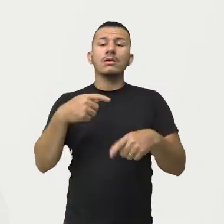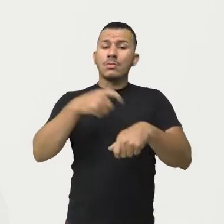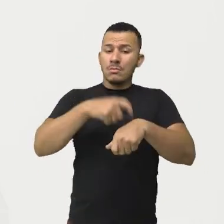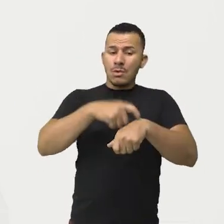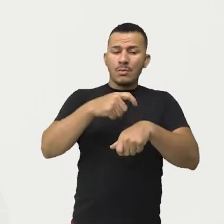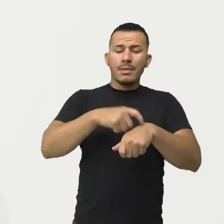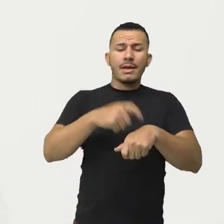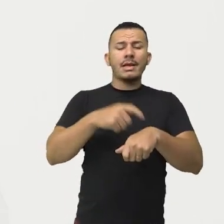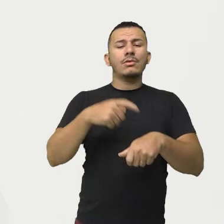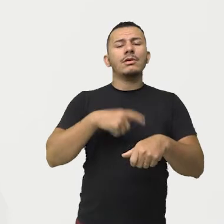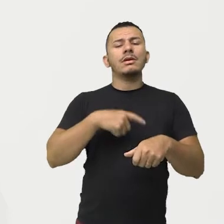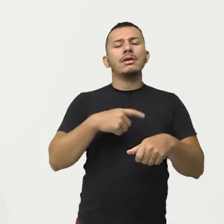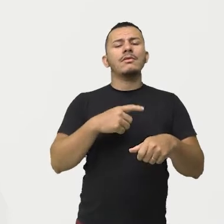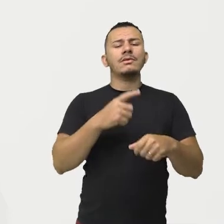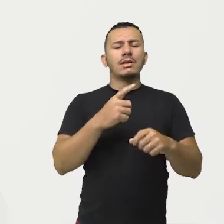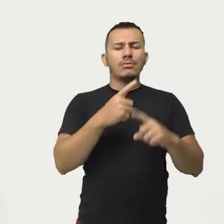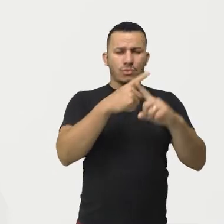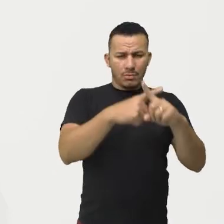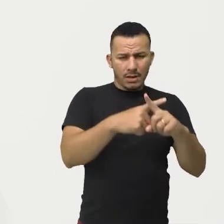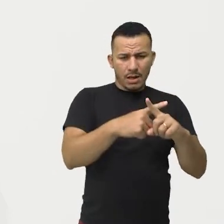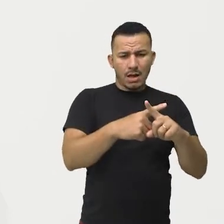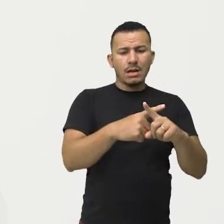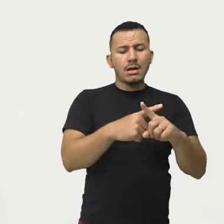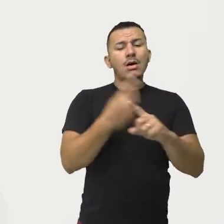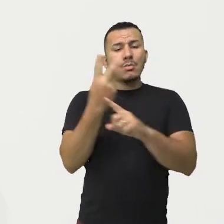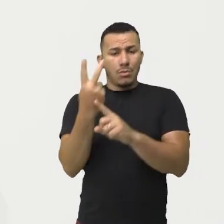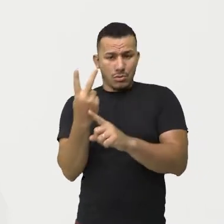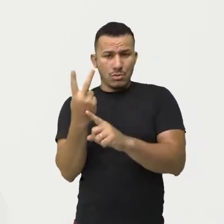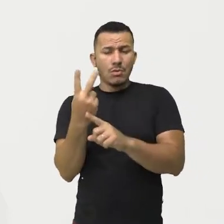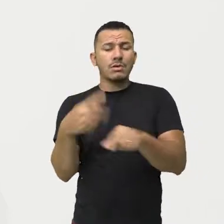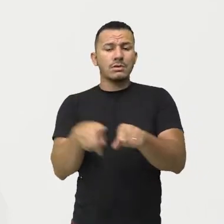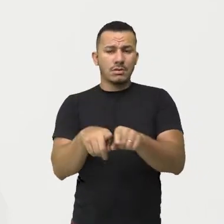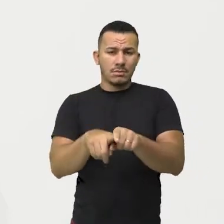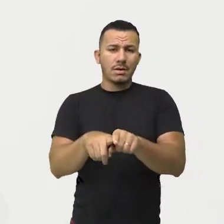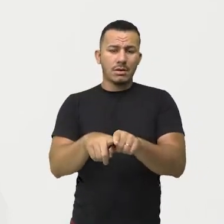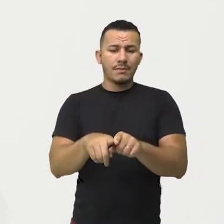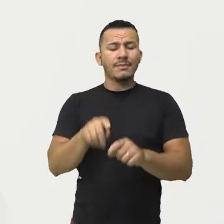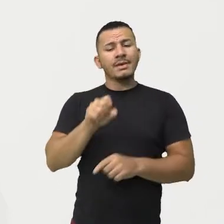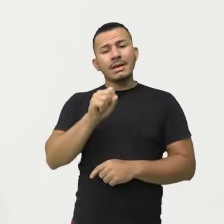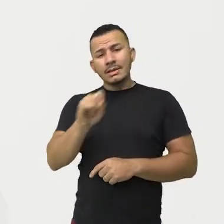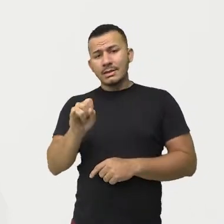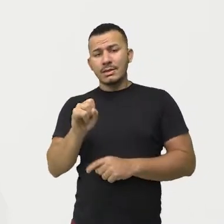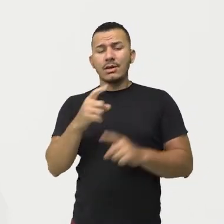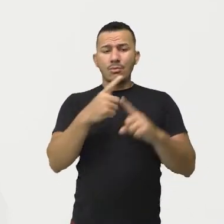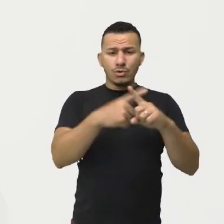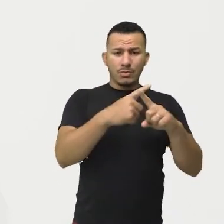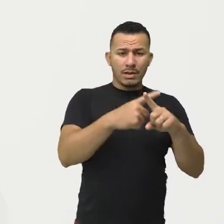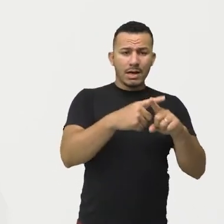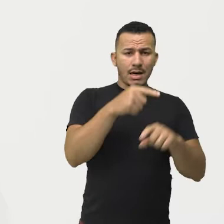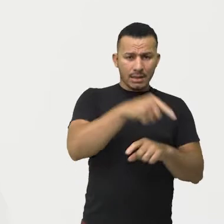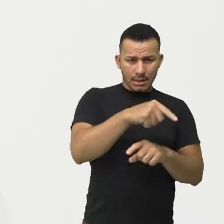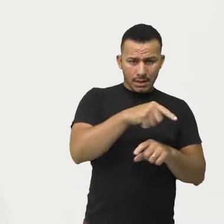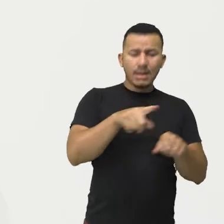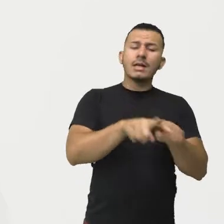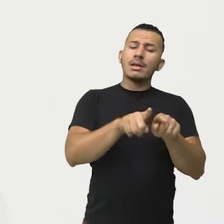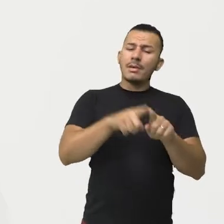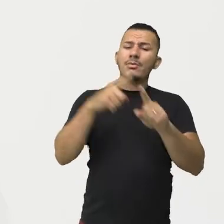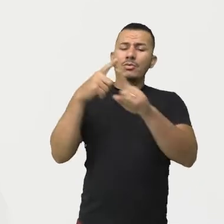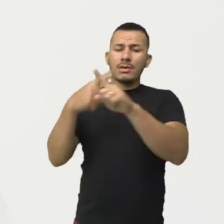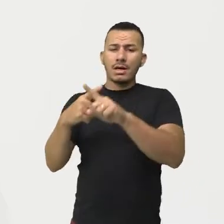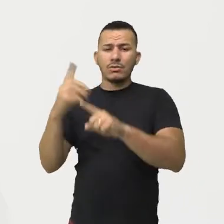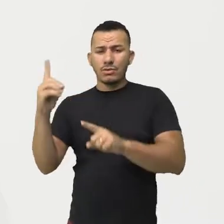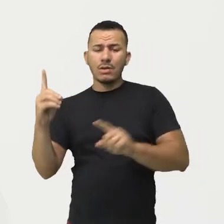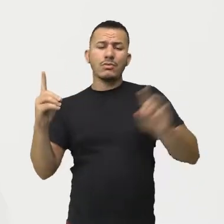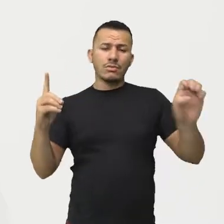o prato da direita por quanto? Por 2. Mas se eu multiplico de um lado, automaticamente eu vou ter que multiplicar por